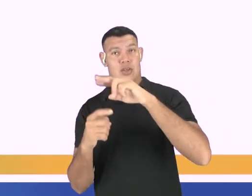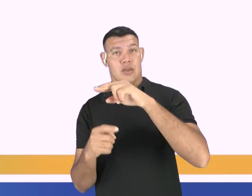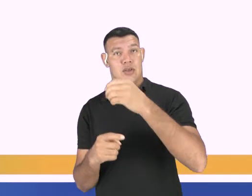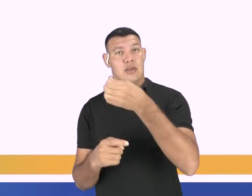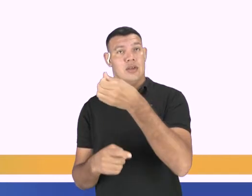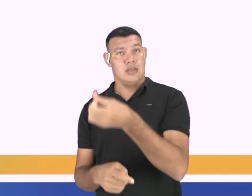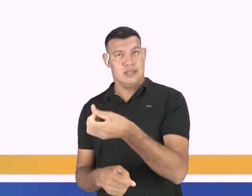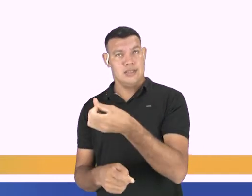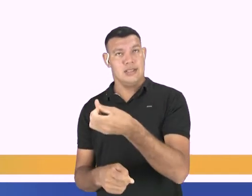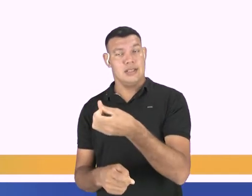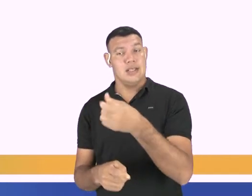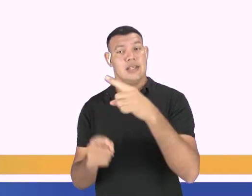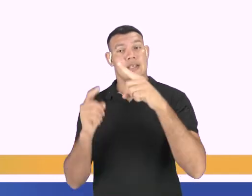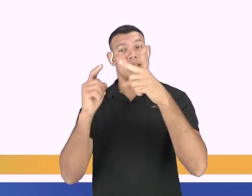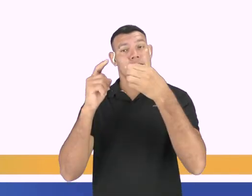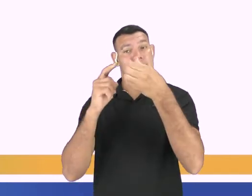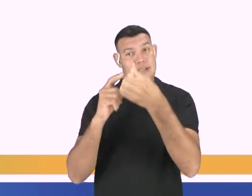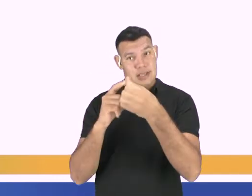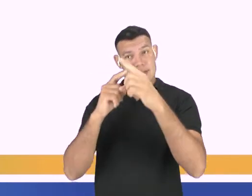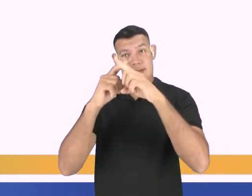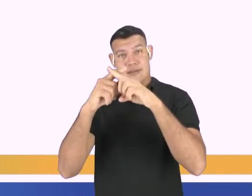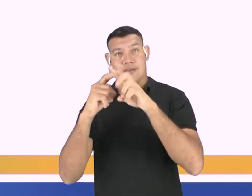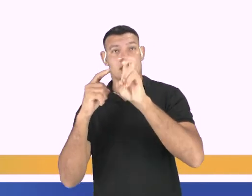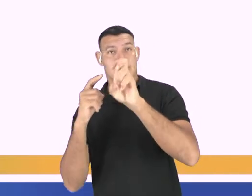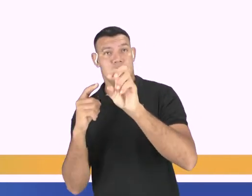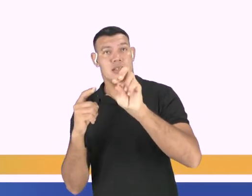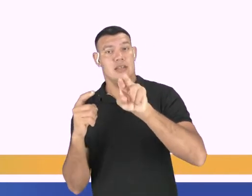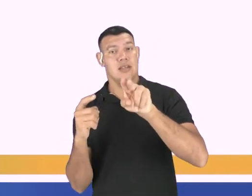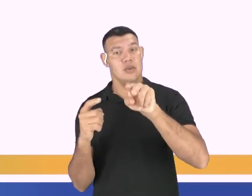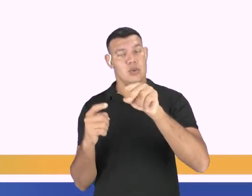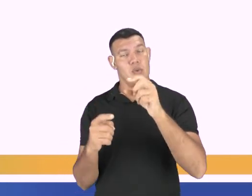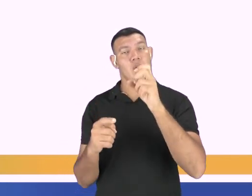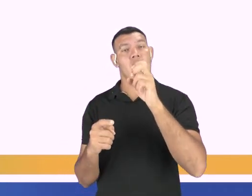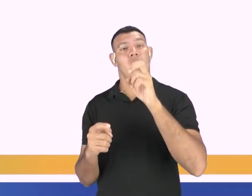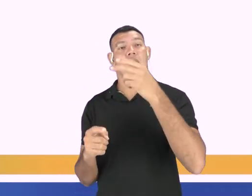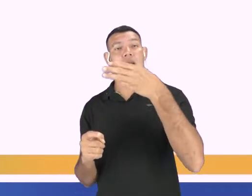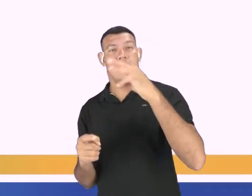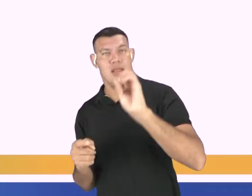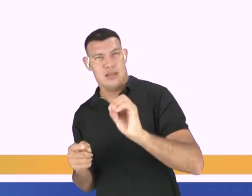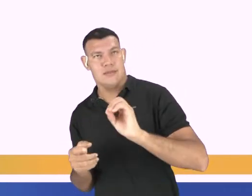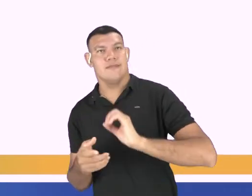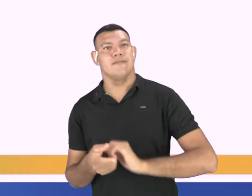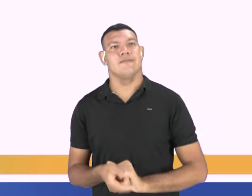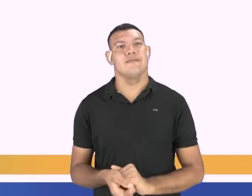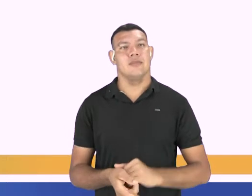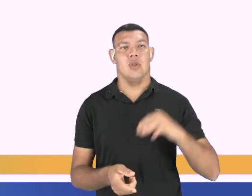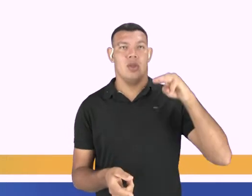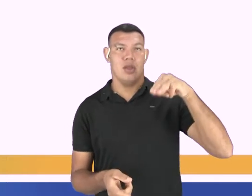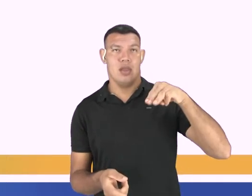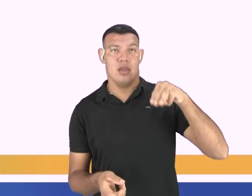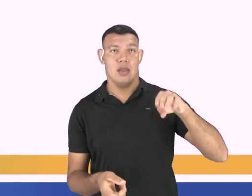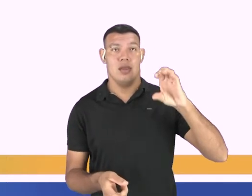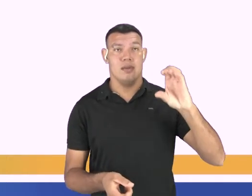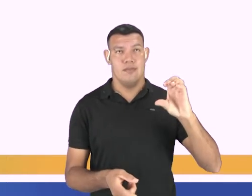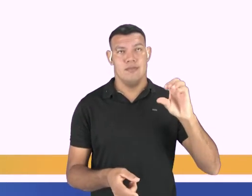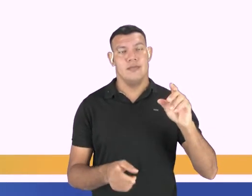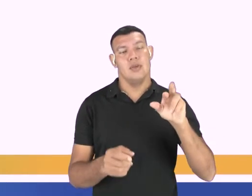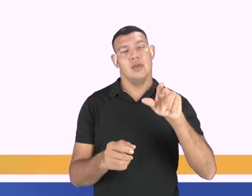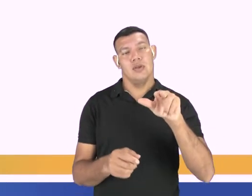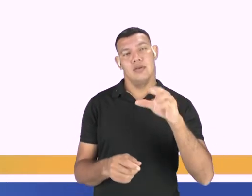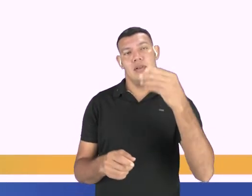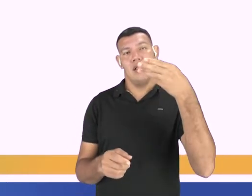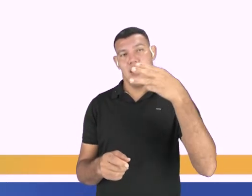com isso, nós encontramos o nosso MMC entre 15 e 6, né? MMC entre 15 e 6 é igual a